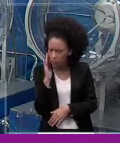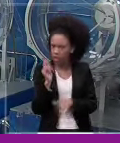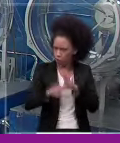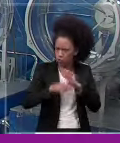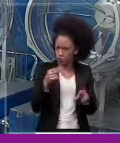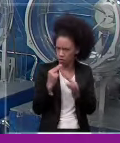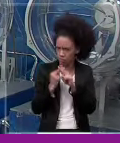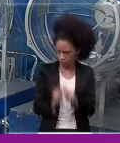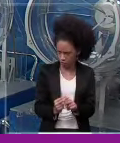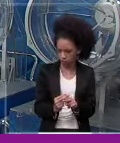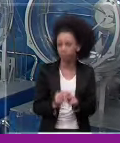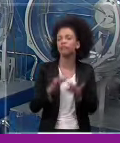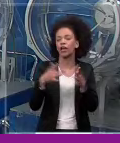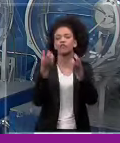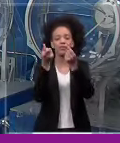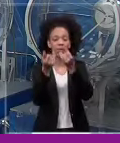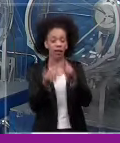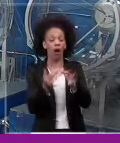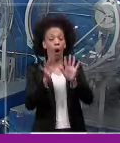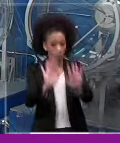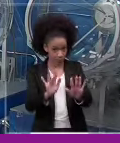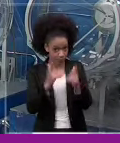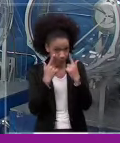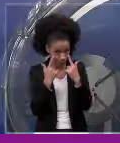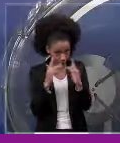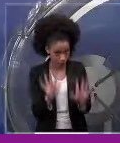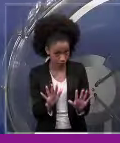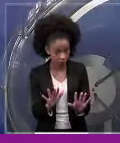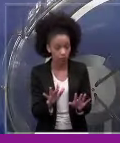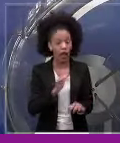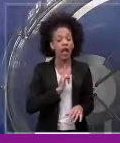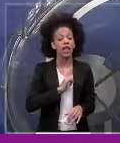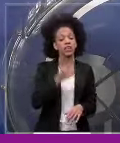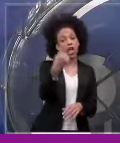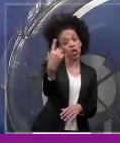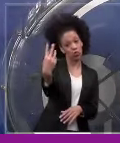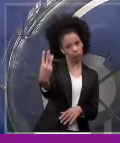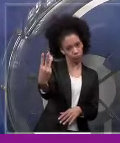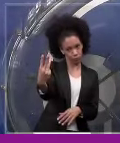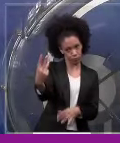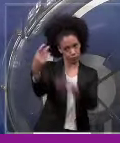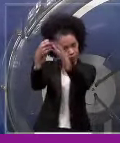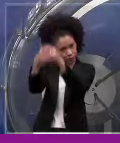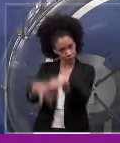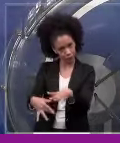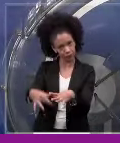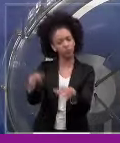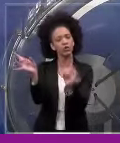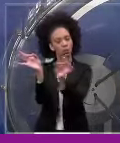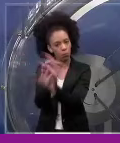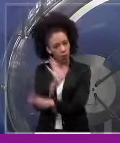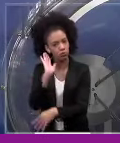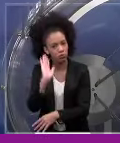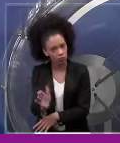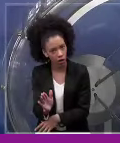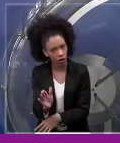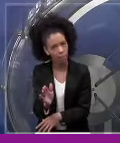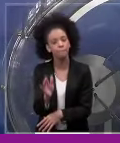Fácil? Explico para você. Aqui temos o Globo número 3 com suporte acima, abastecido